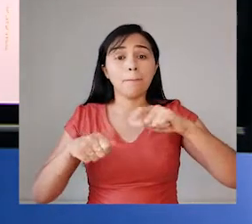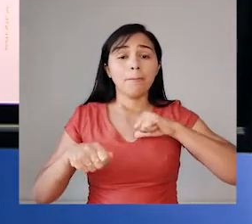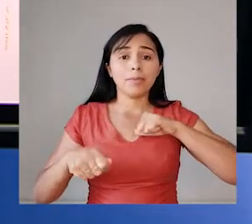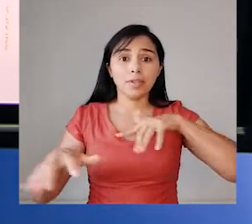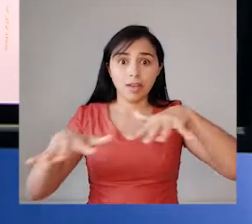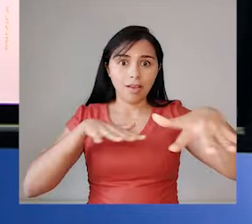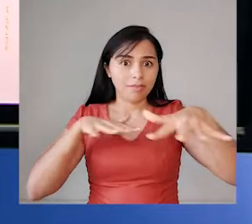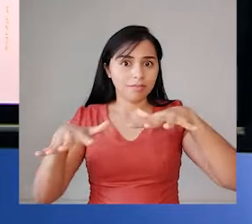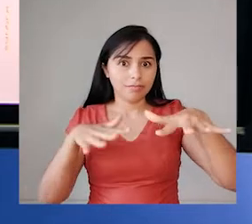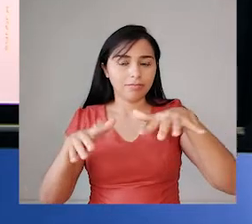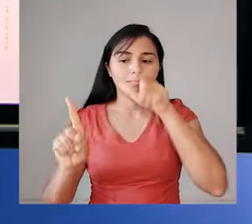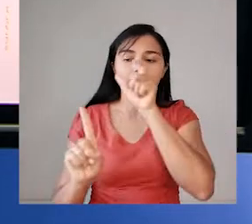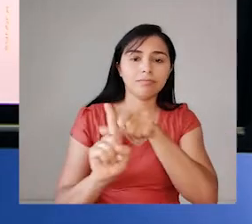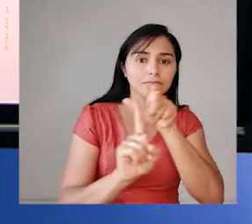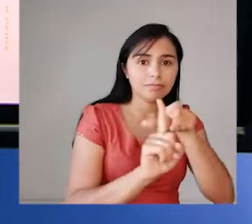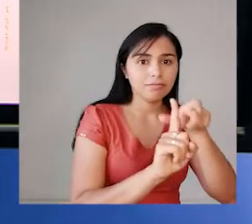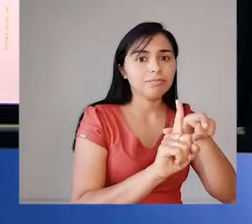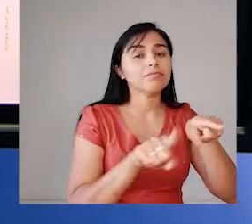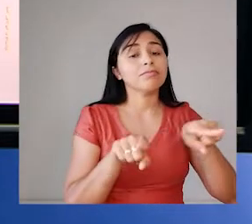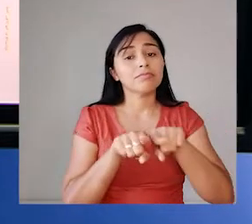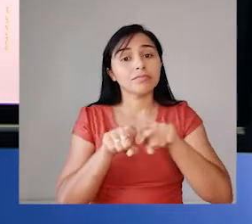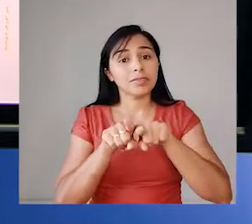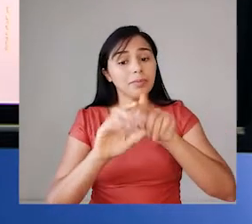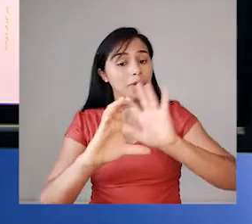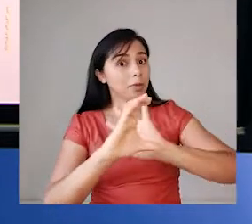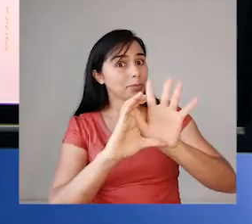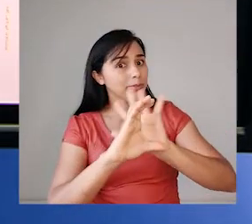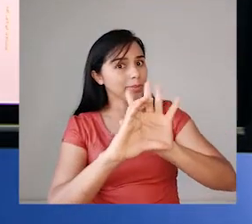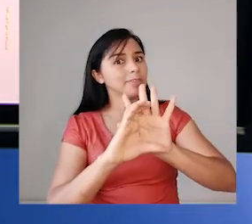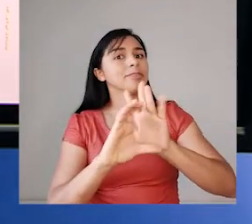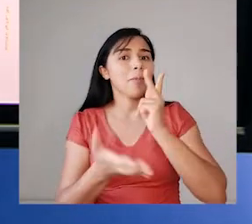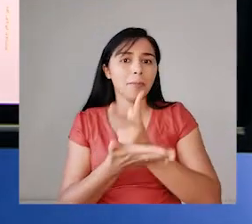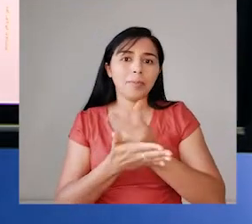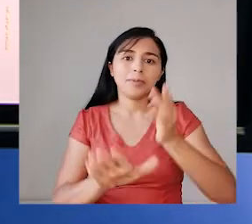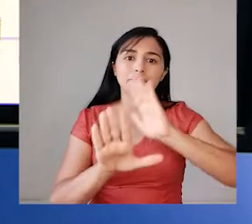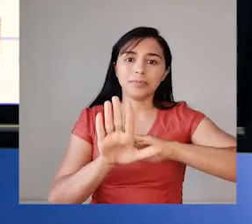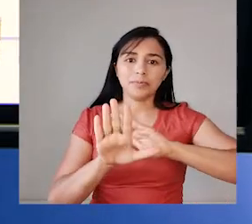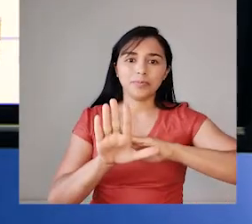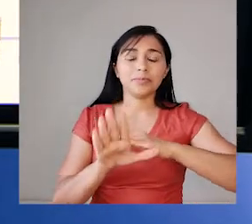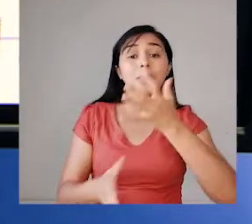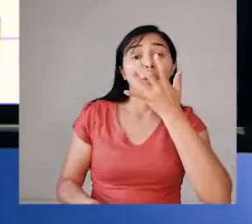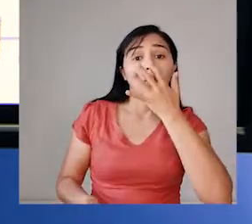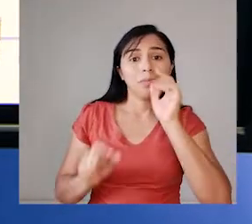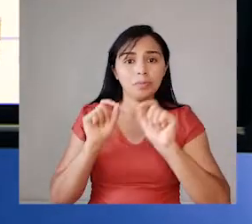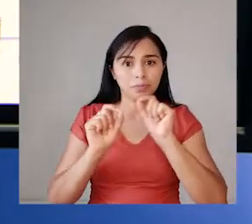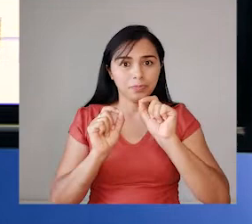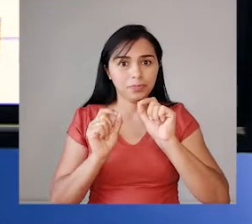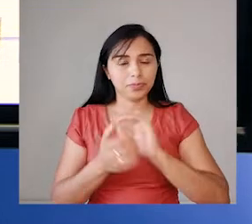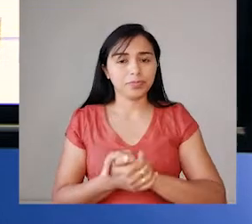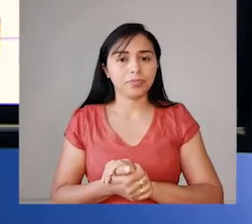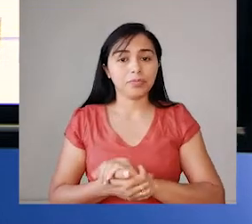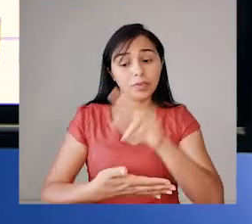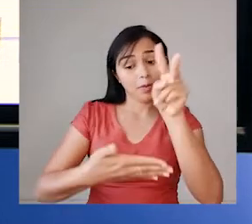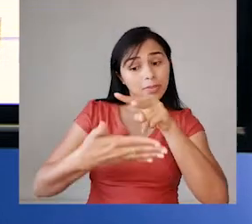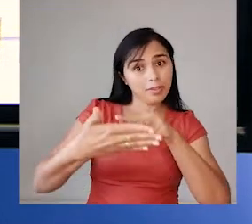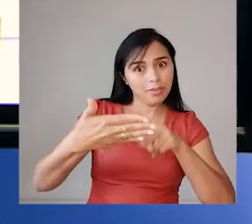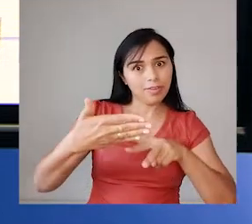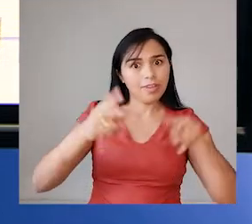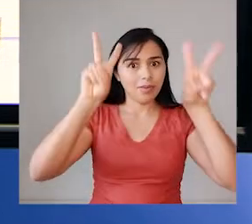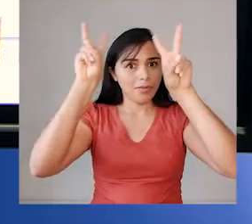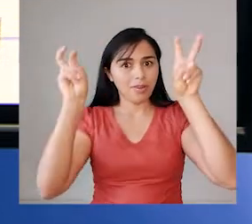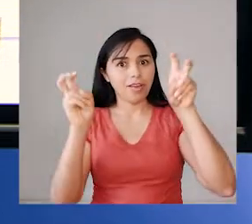e cenário, mesmo implícito. Observa que, quando nós lemos O Dinossauro e quando a gente